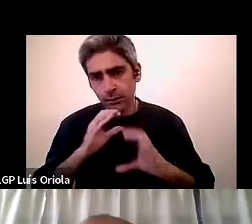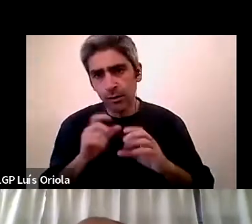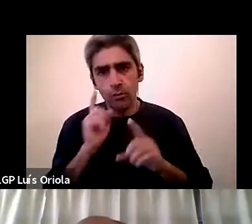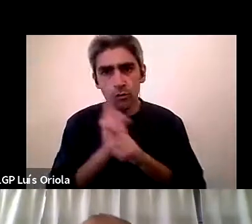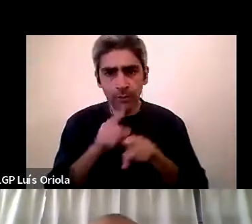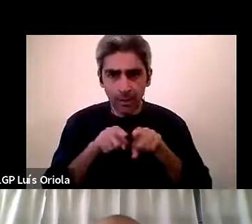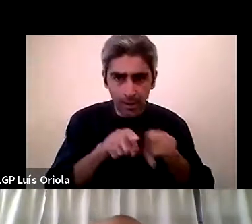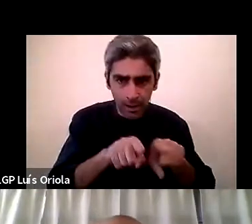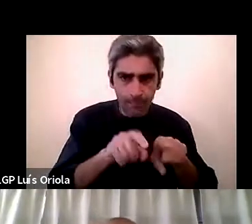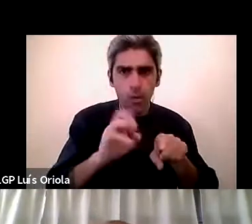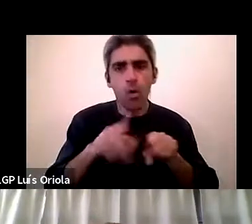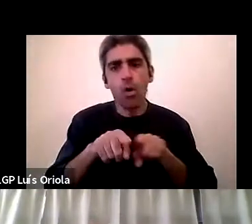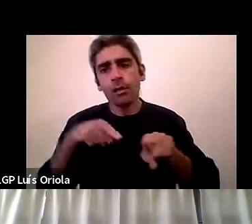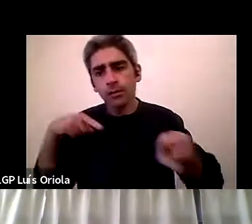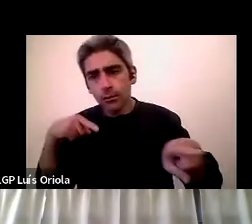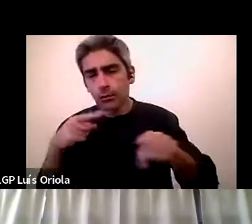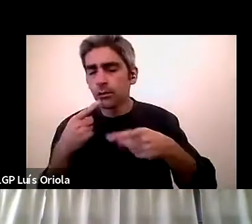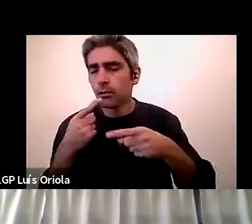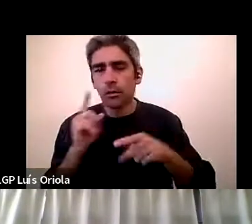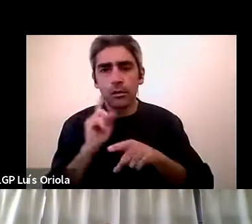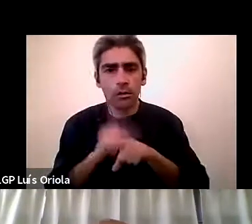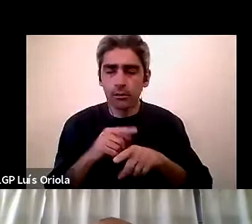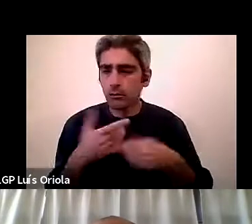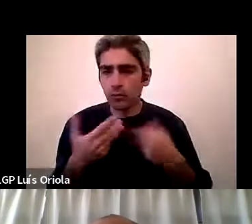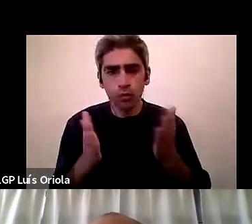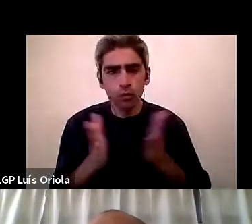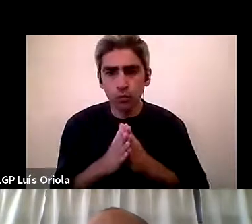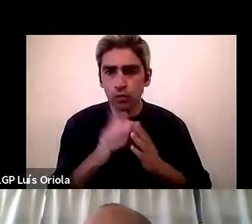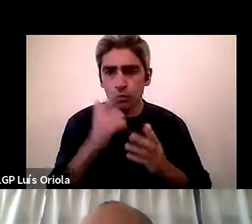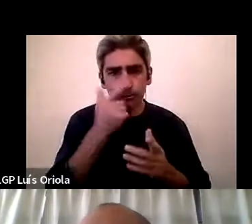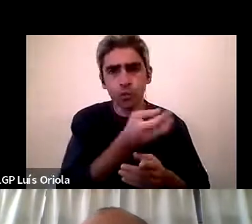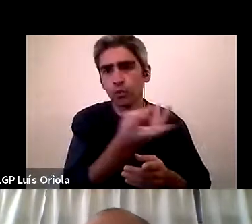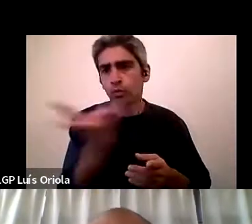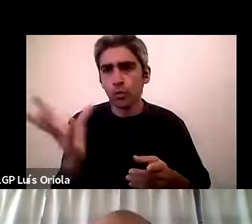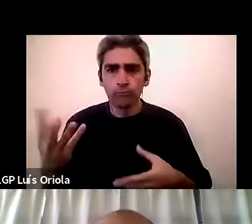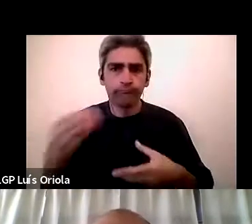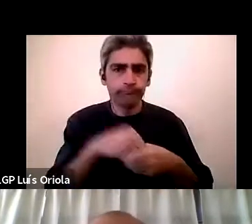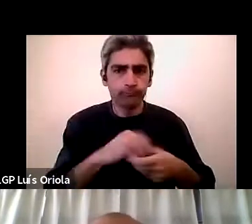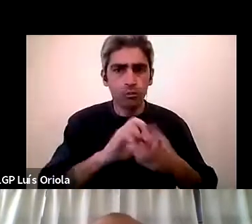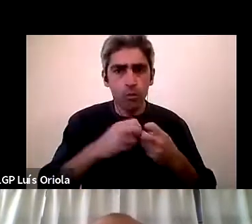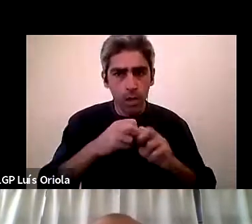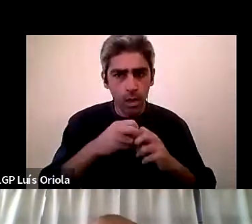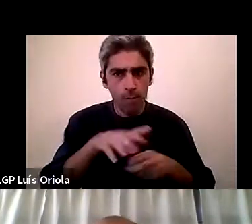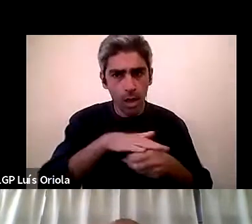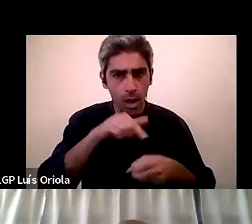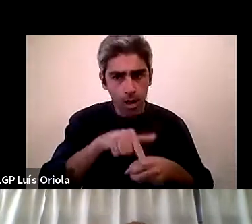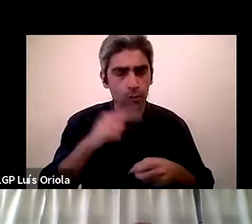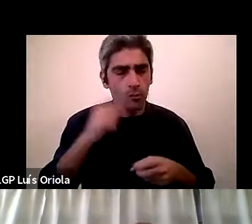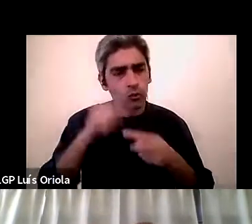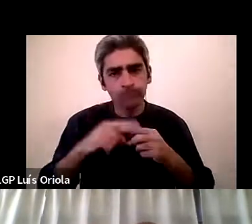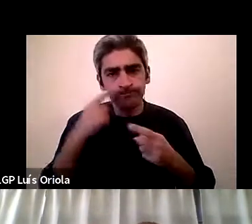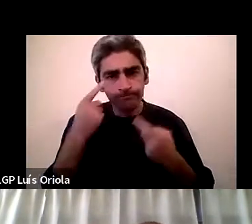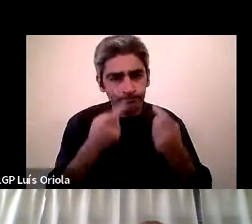e assíncrona, ou seja, estamos a imergir todos os destinatários na área de problema para depois conseguirmos, numa sessão